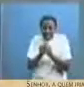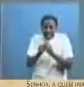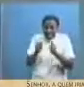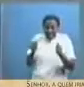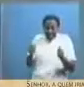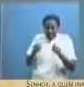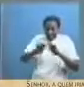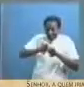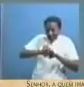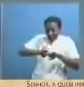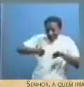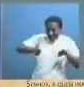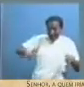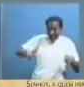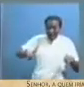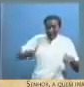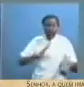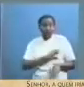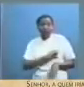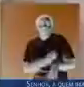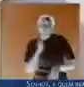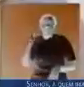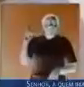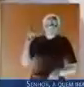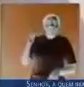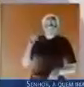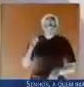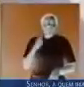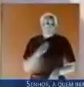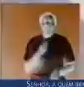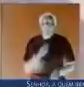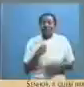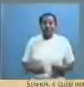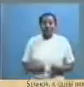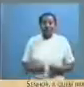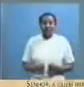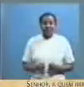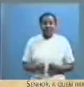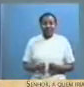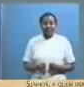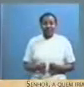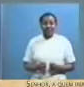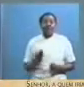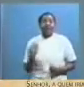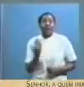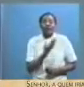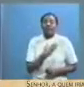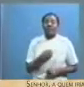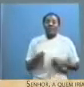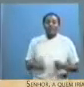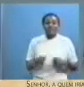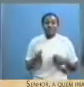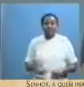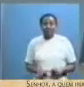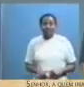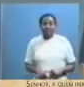a onda para você mesmo Por acaso você não está sendo criado pelo encardido e eu tinha